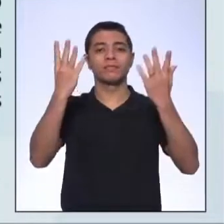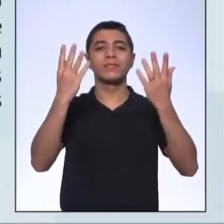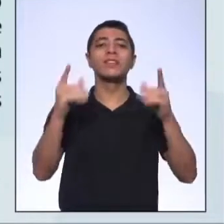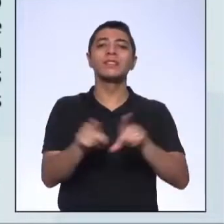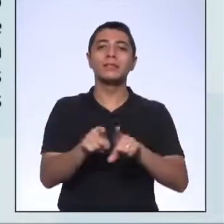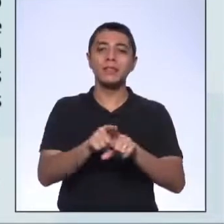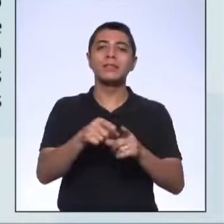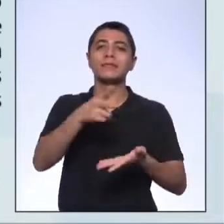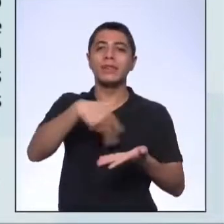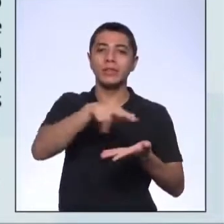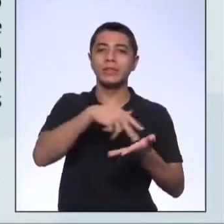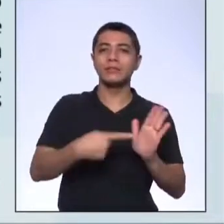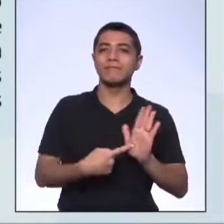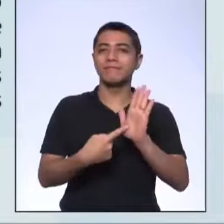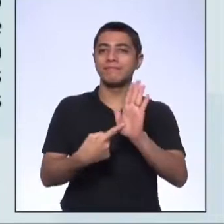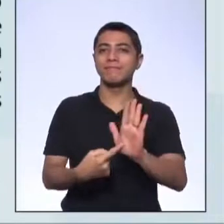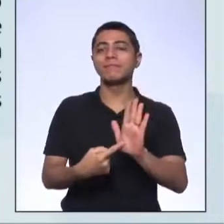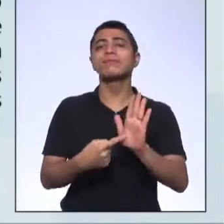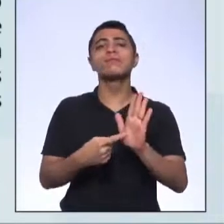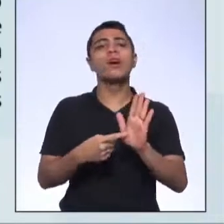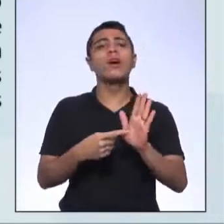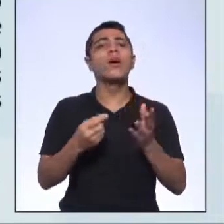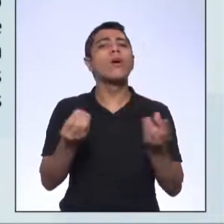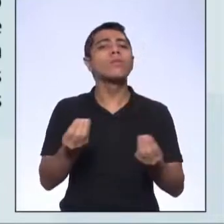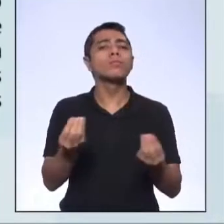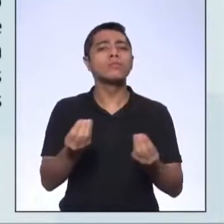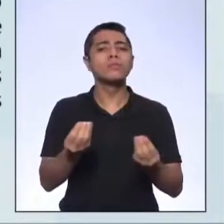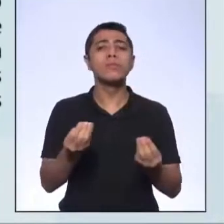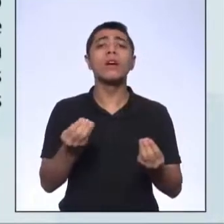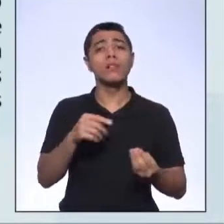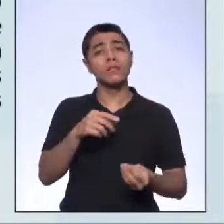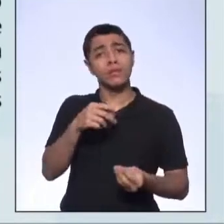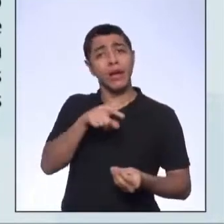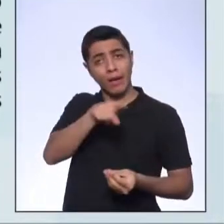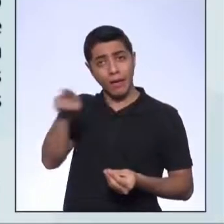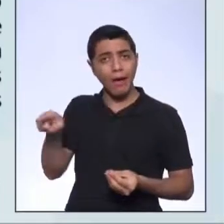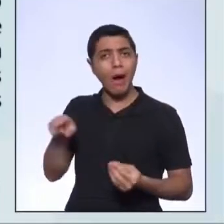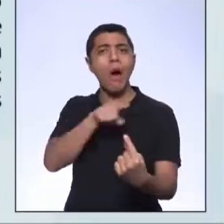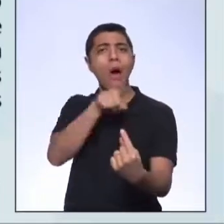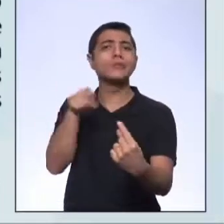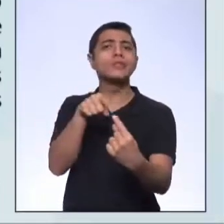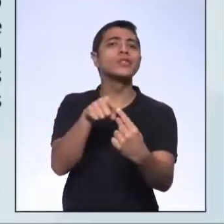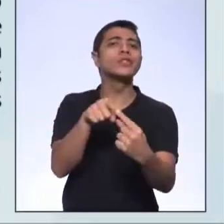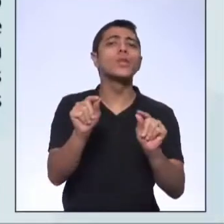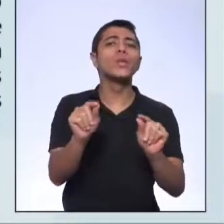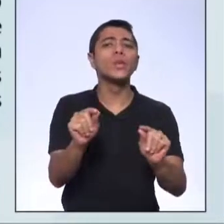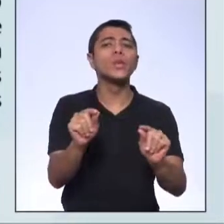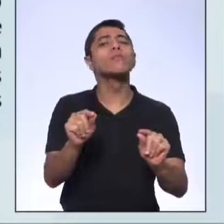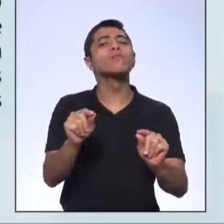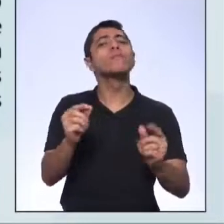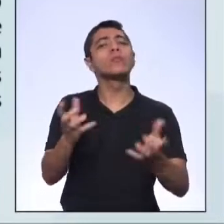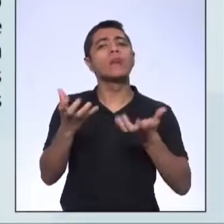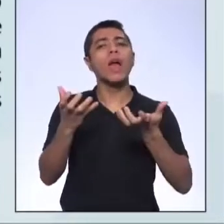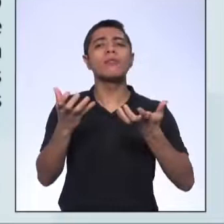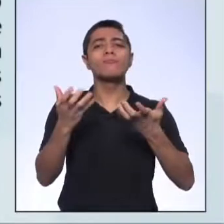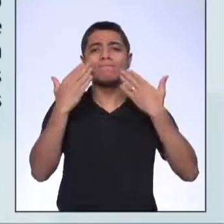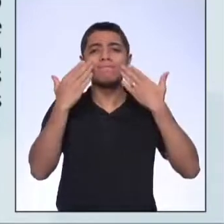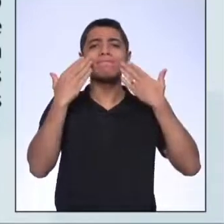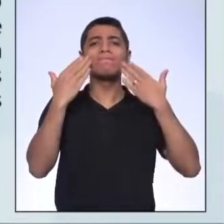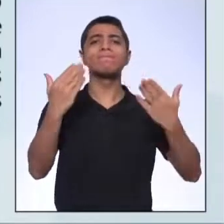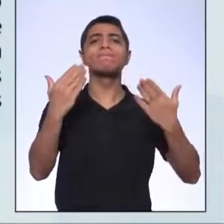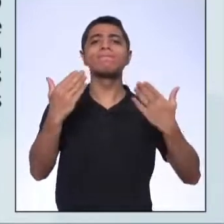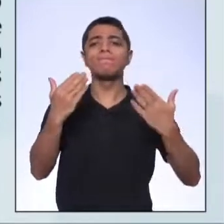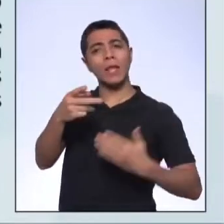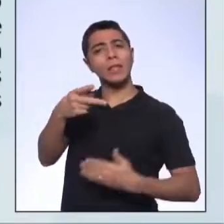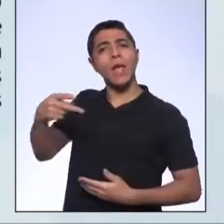os festivais universitários e as moças estudantes tem como tem como objetivo evidenciar e fortalecer o